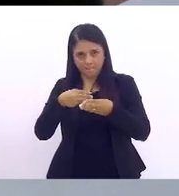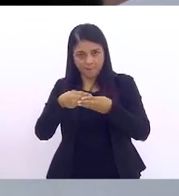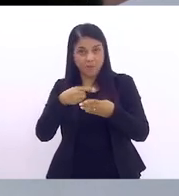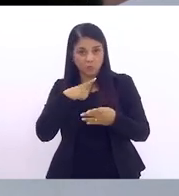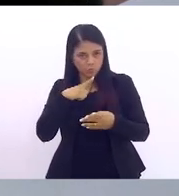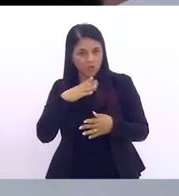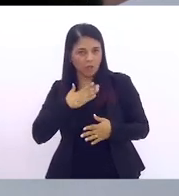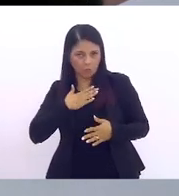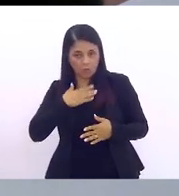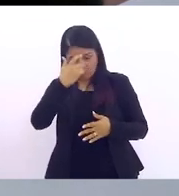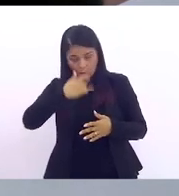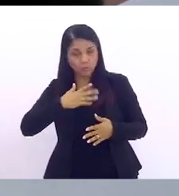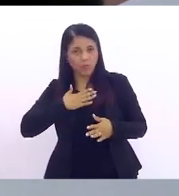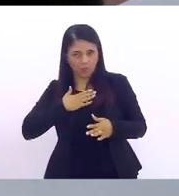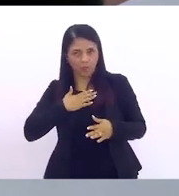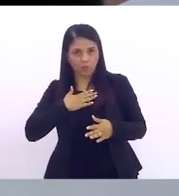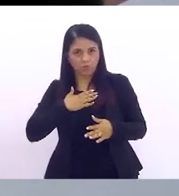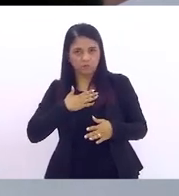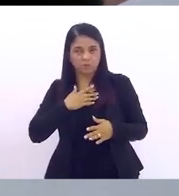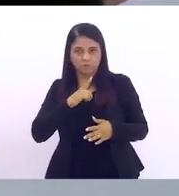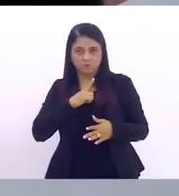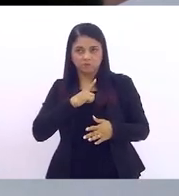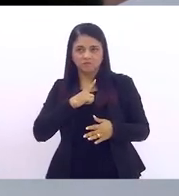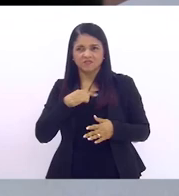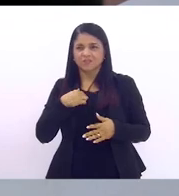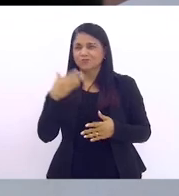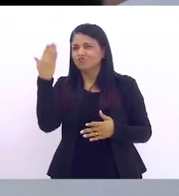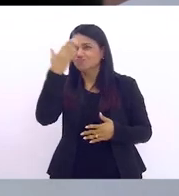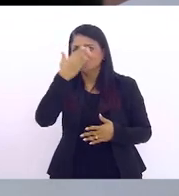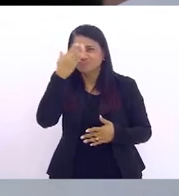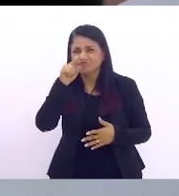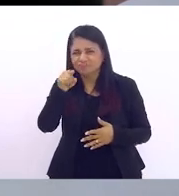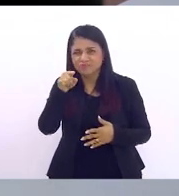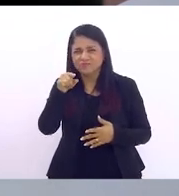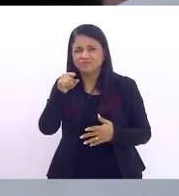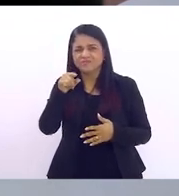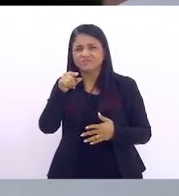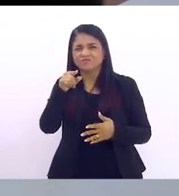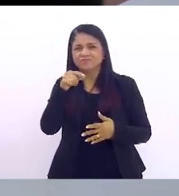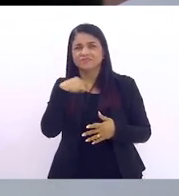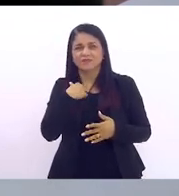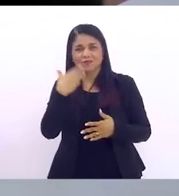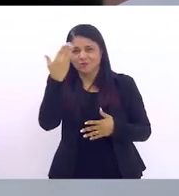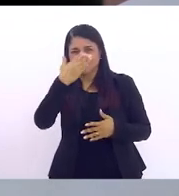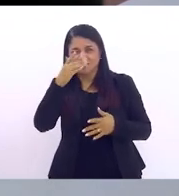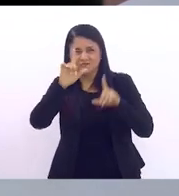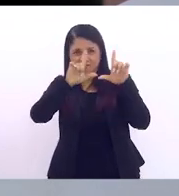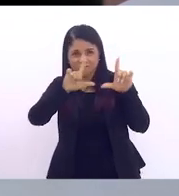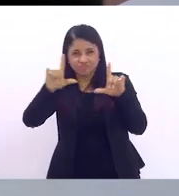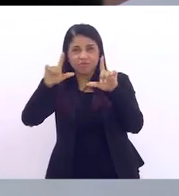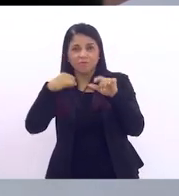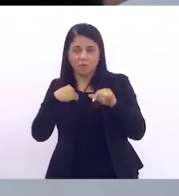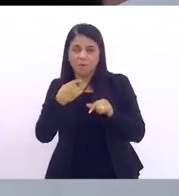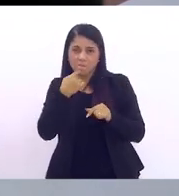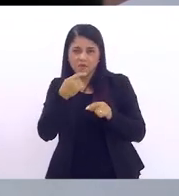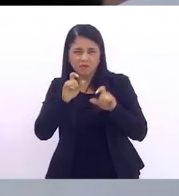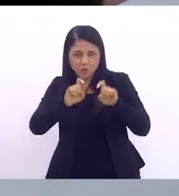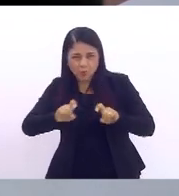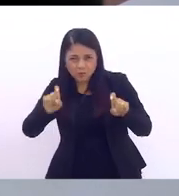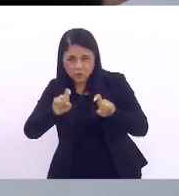nessa parte já é que daqui eu não enxergo nada Mas de repente eu vou me aproximar ali do computador